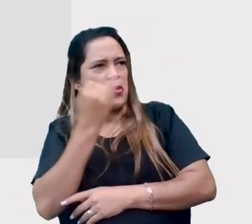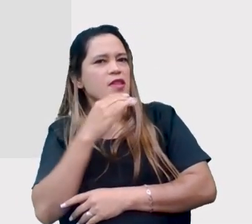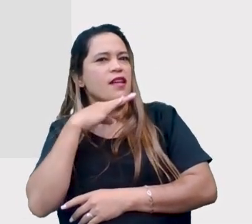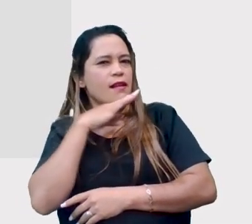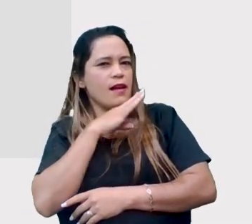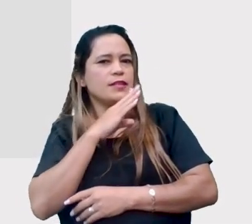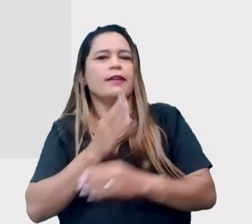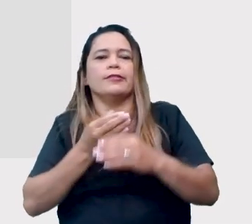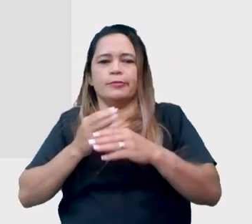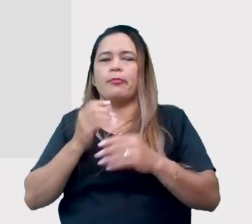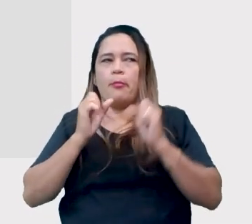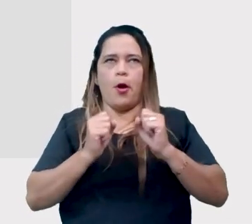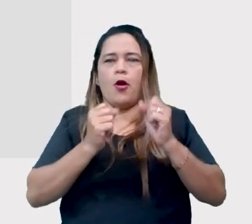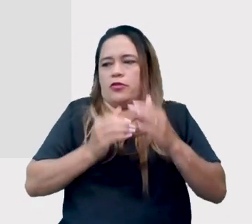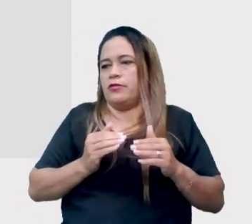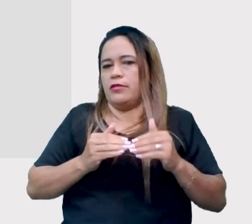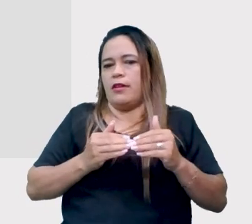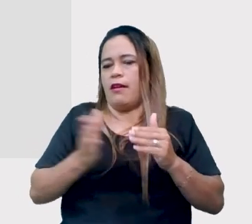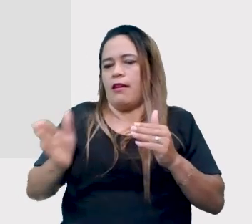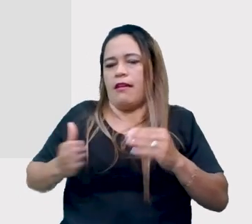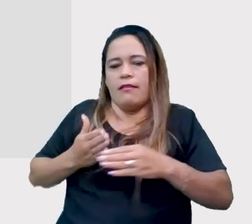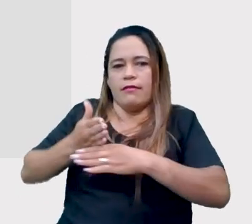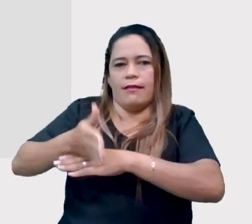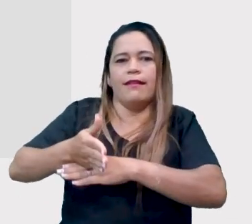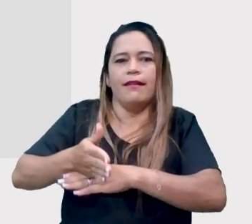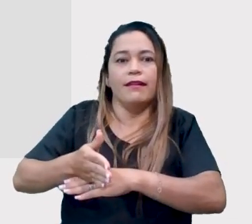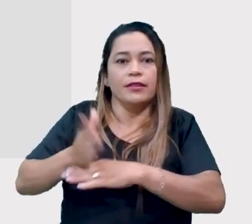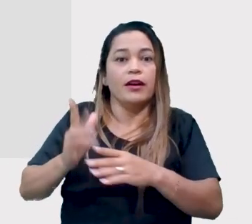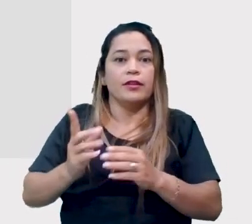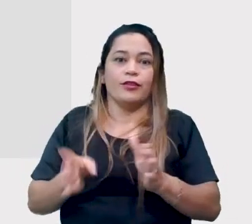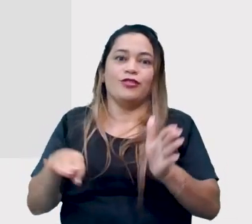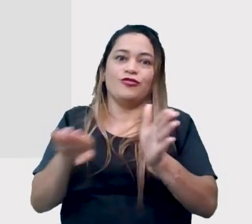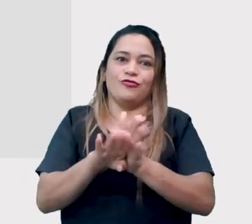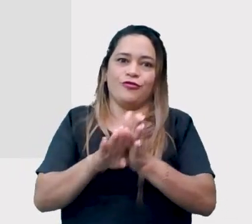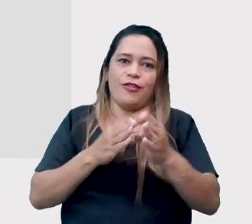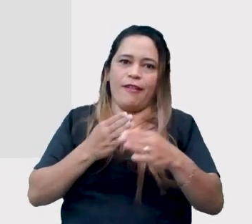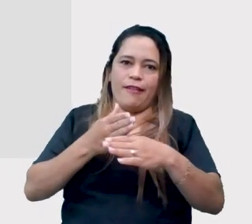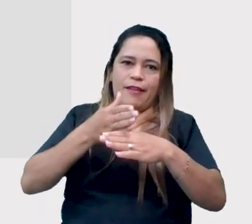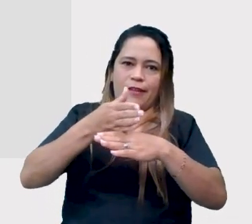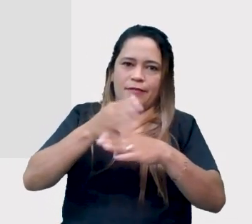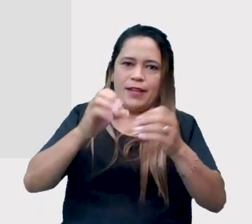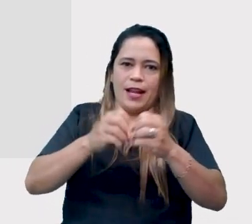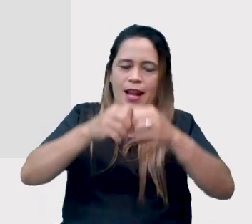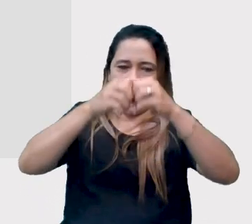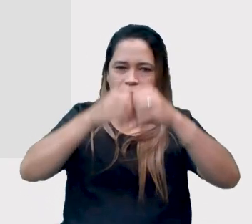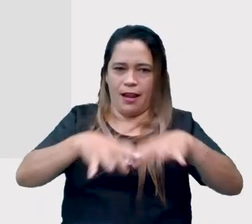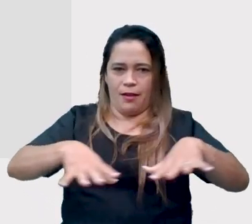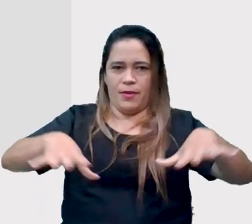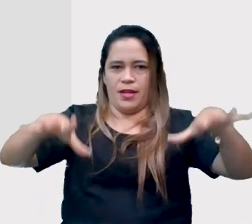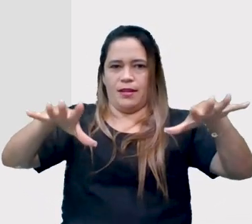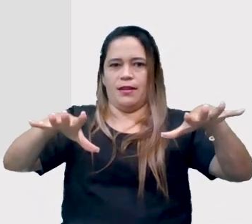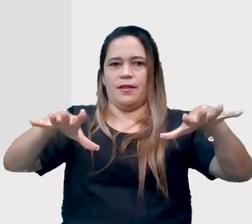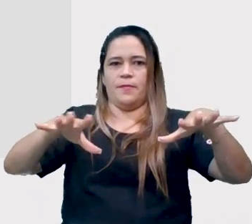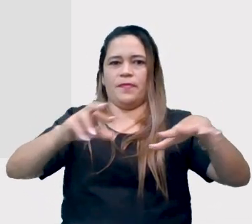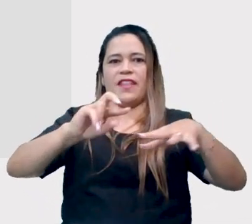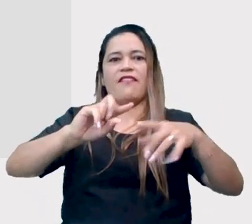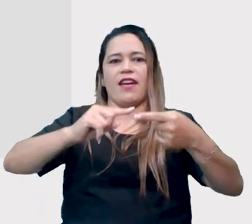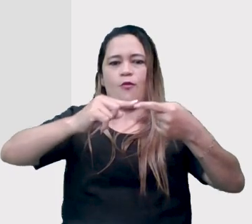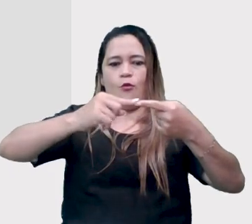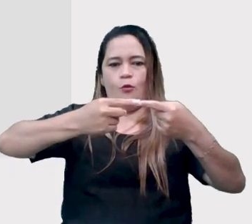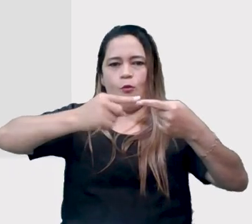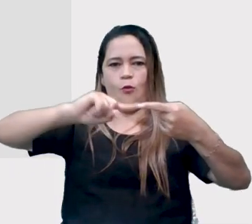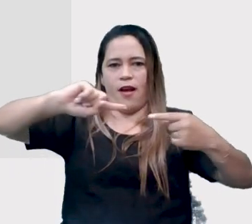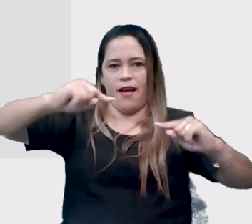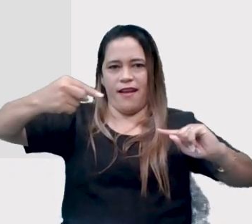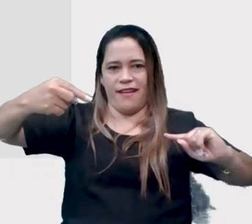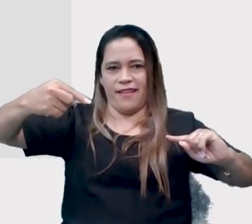Para dentro. Quando esse vírus entra, olha o que vai acontecer. Ele vai liberar dentro da sua célula o RNA dele. Lembra